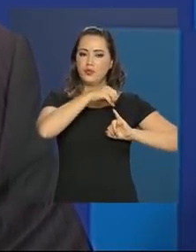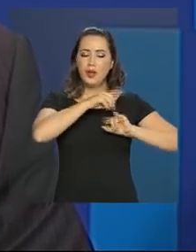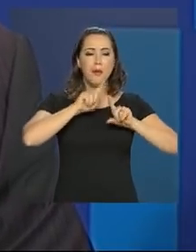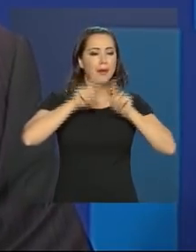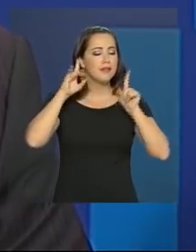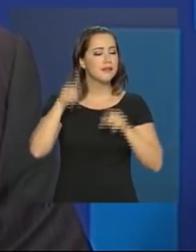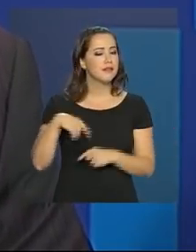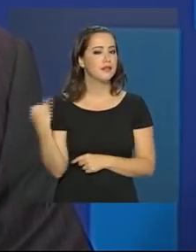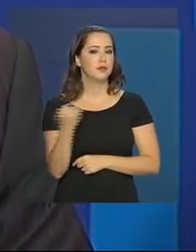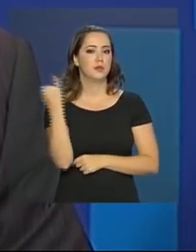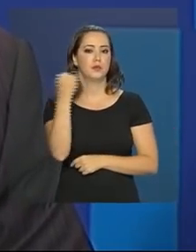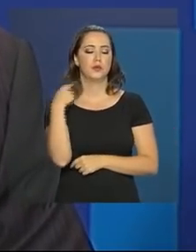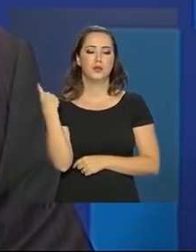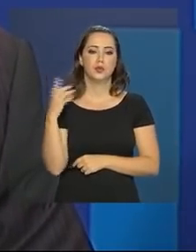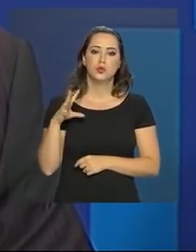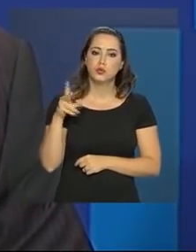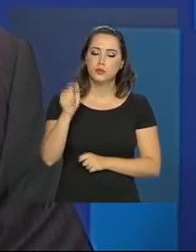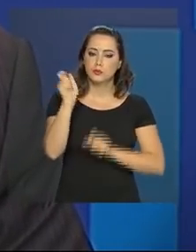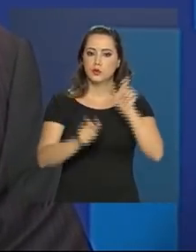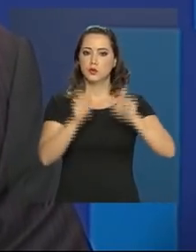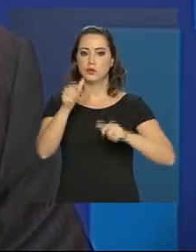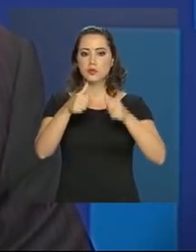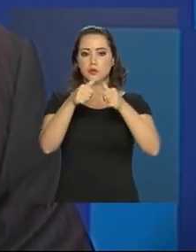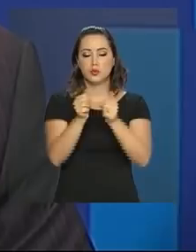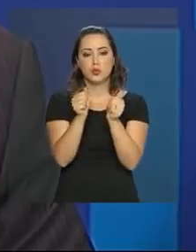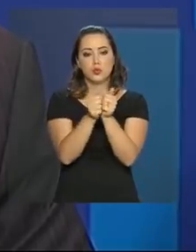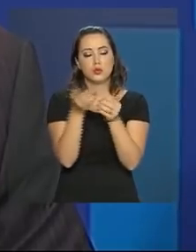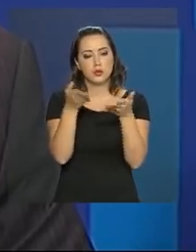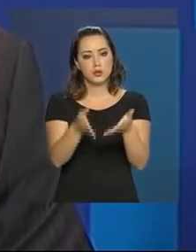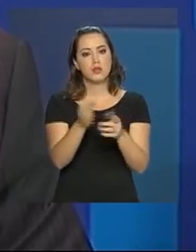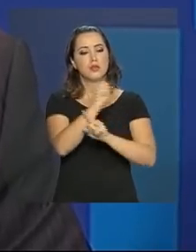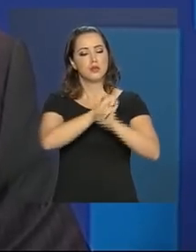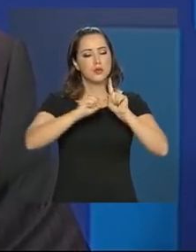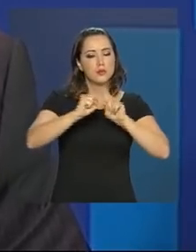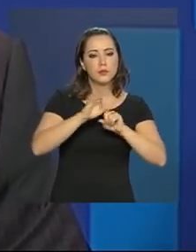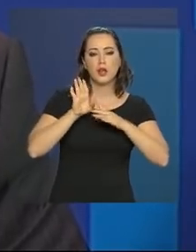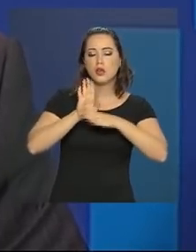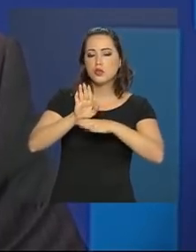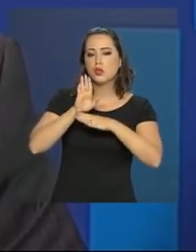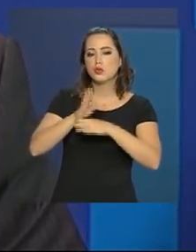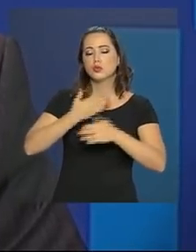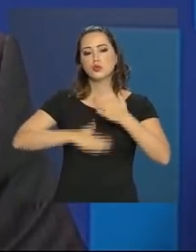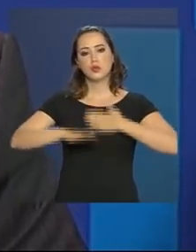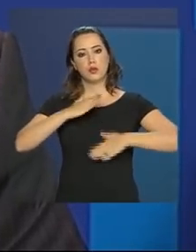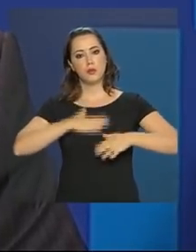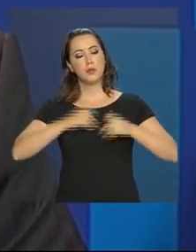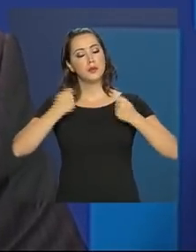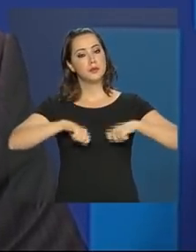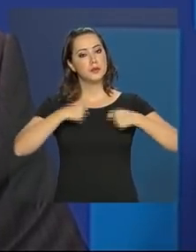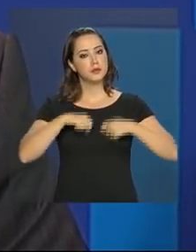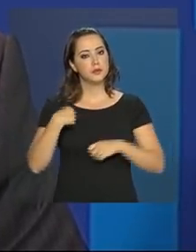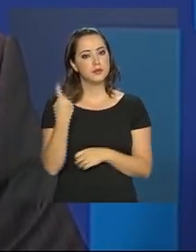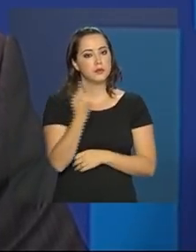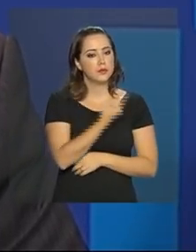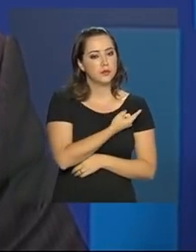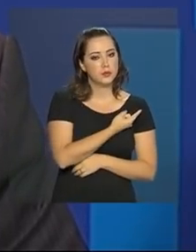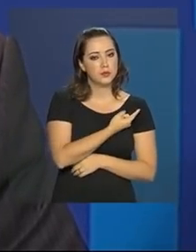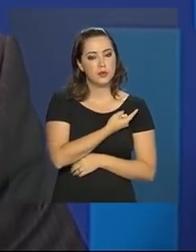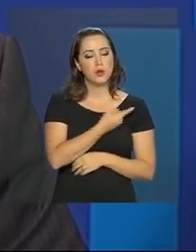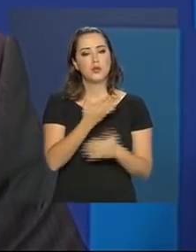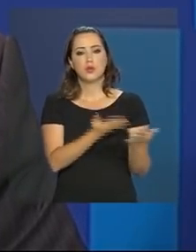importante que todos aqui é e toda a sociedade ajude a dar tranquilidade que é necessária aos nossos